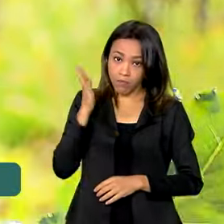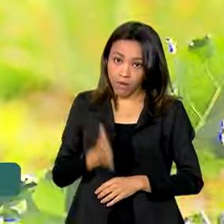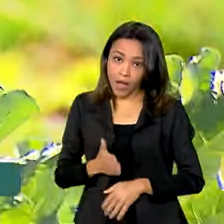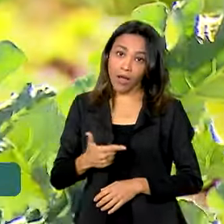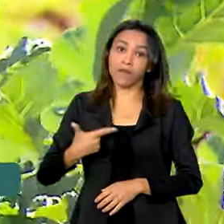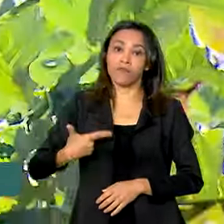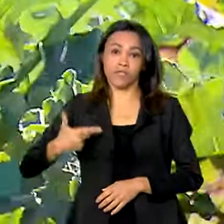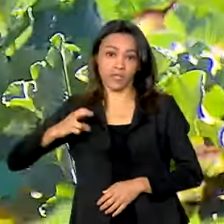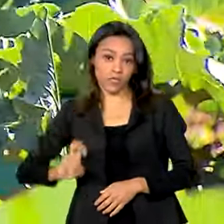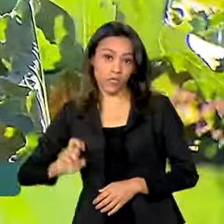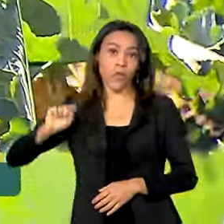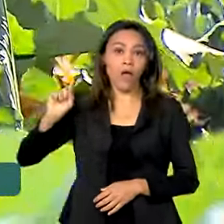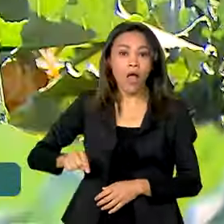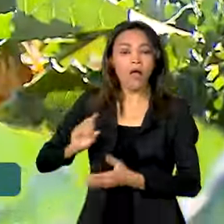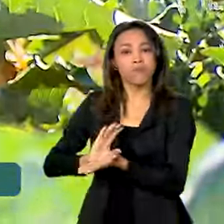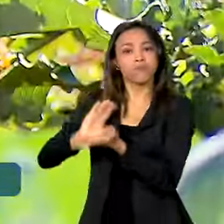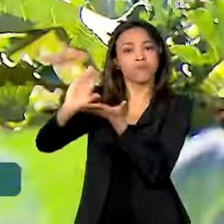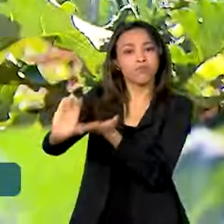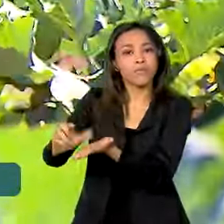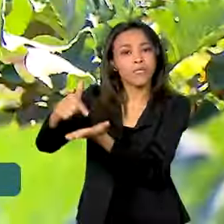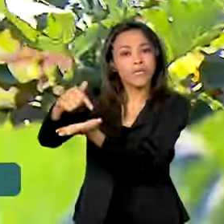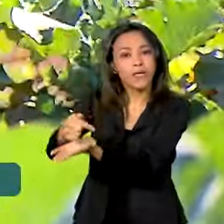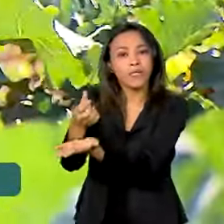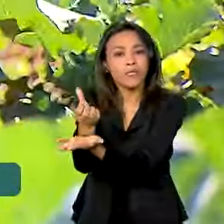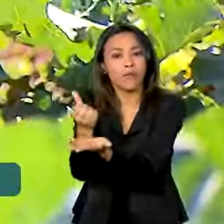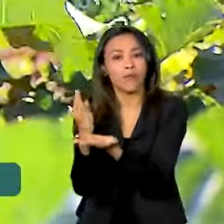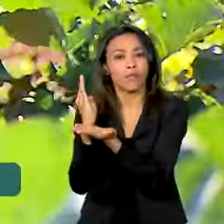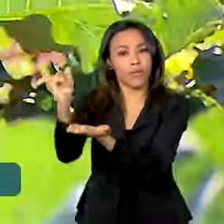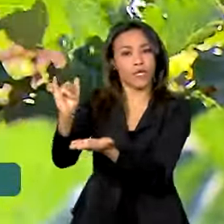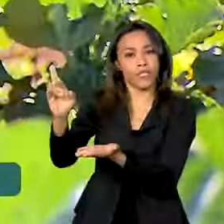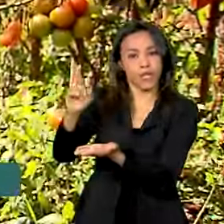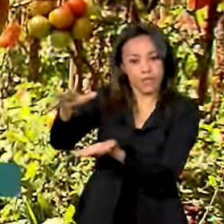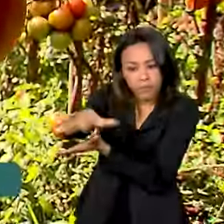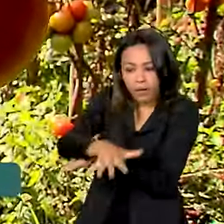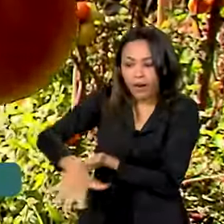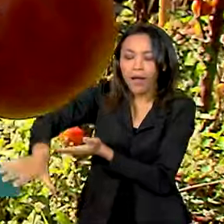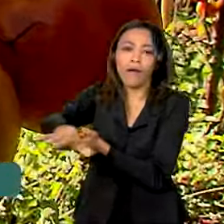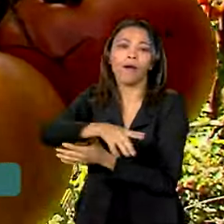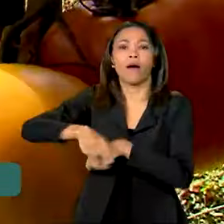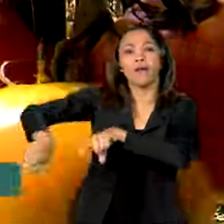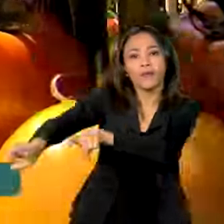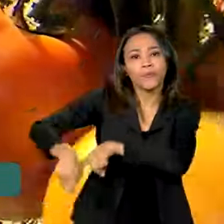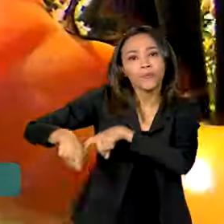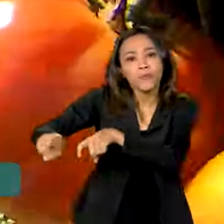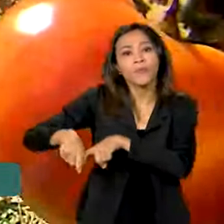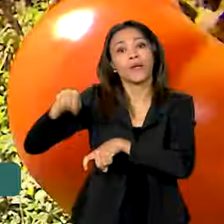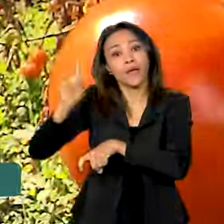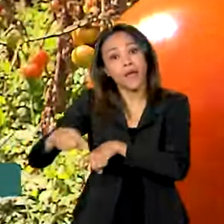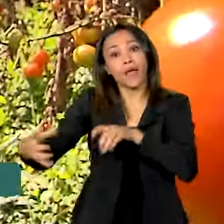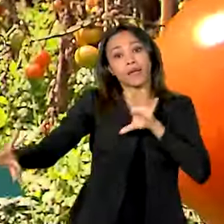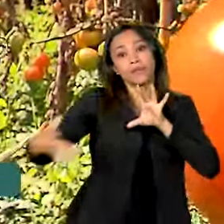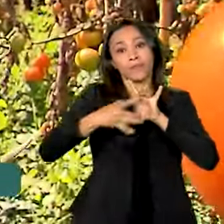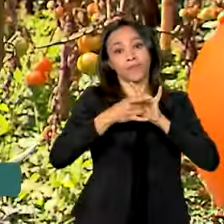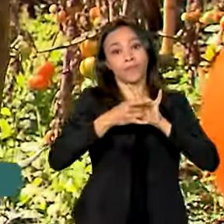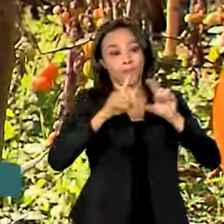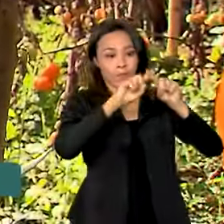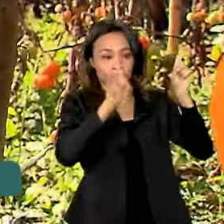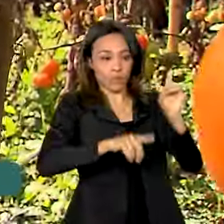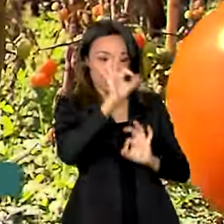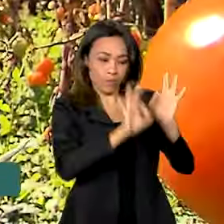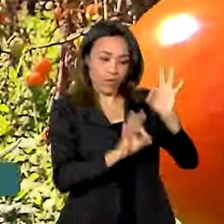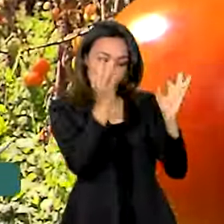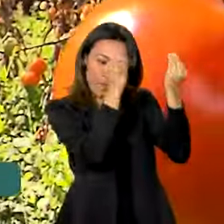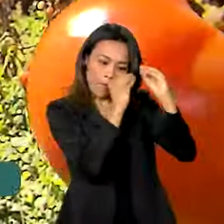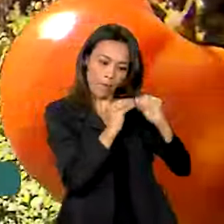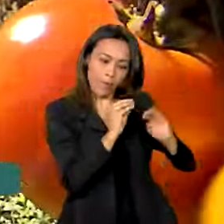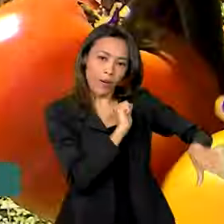2024-2025 destina 76 bilhões de reais ao crédito rural no âmbito do Programa Nacional de Fortalecimento da